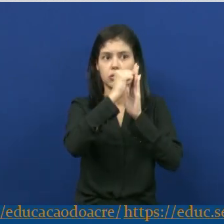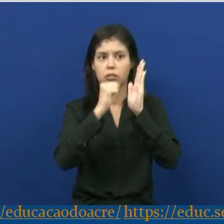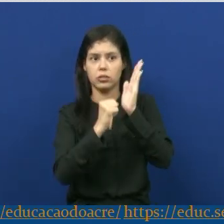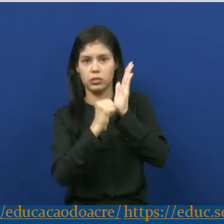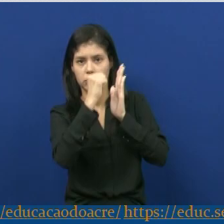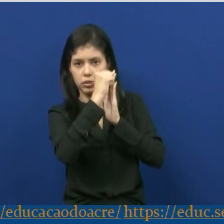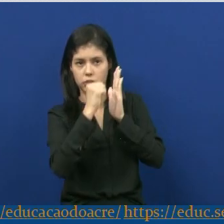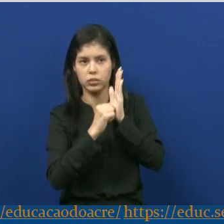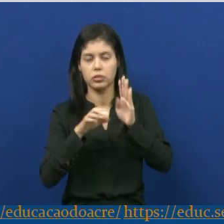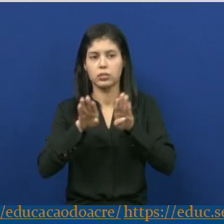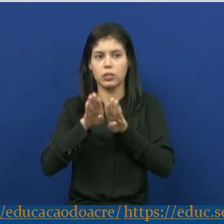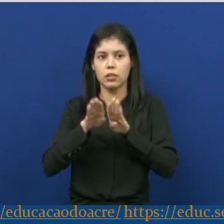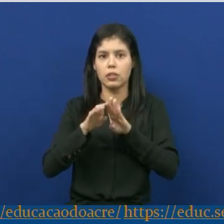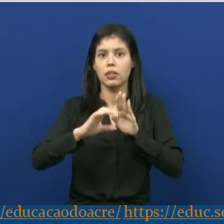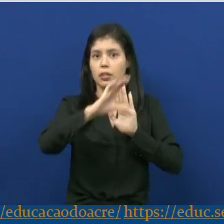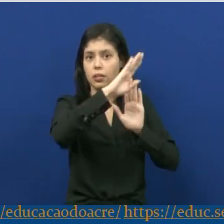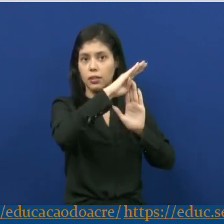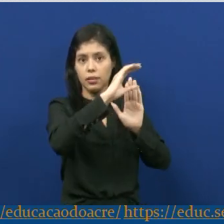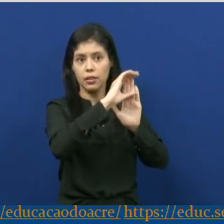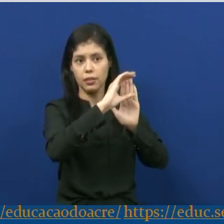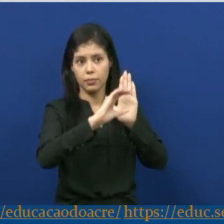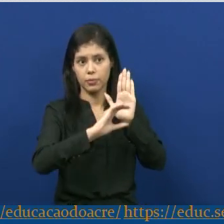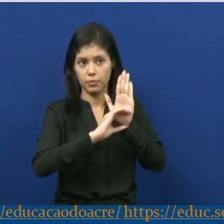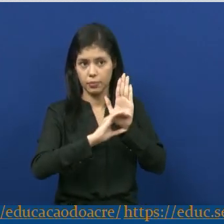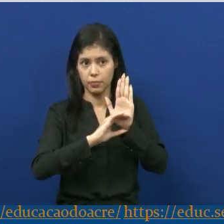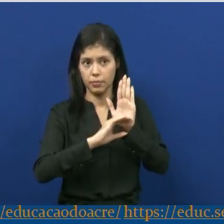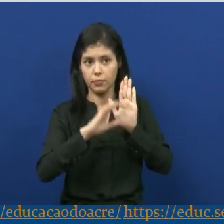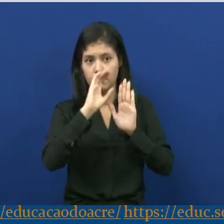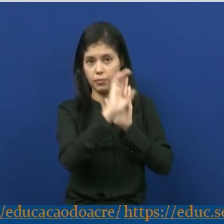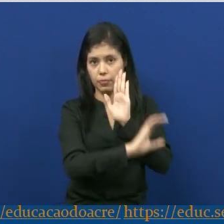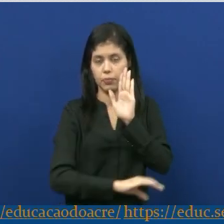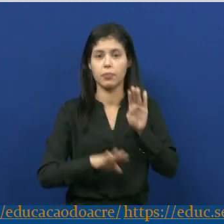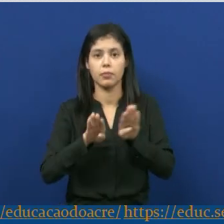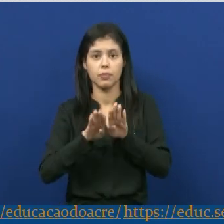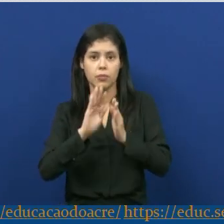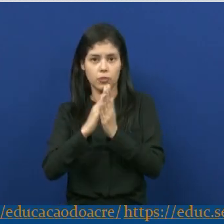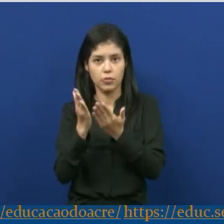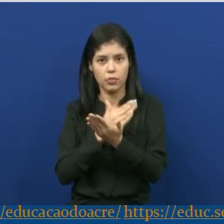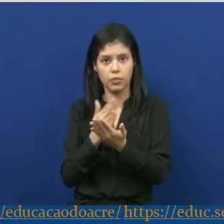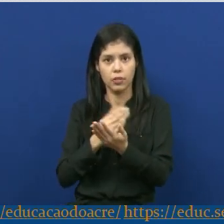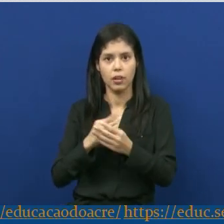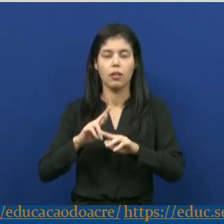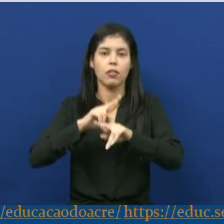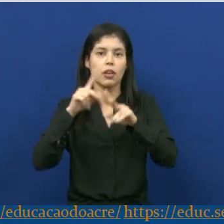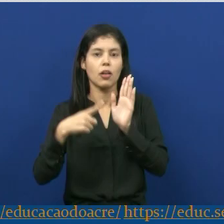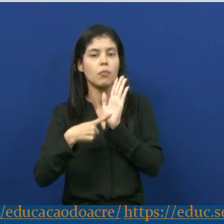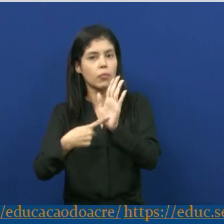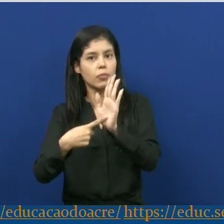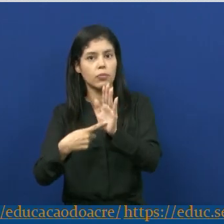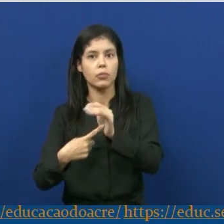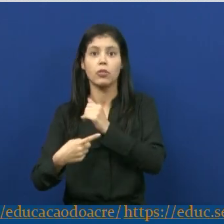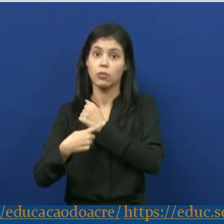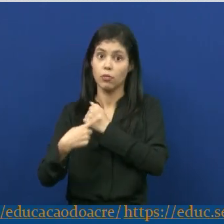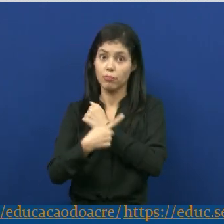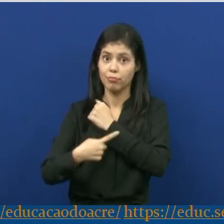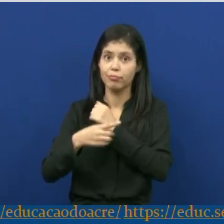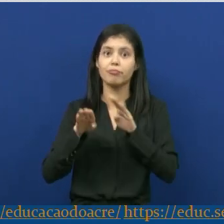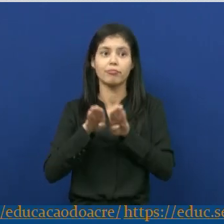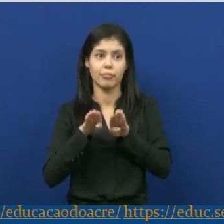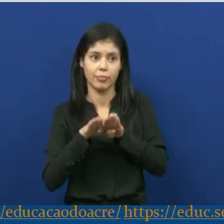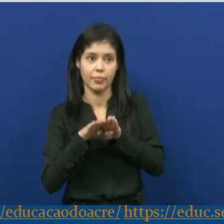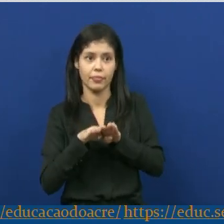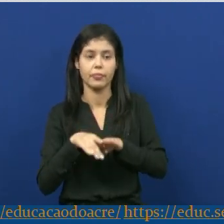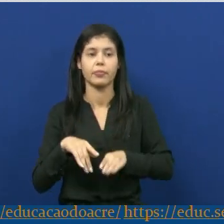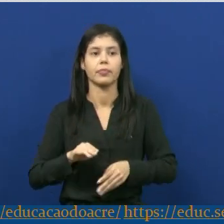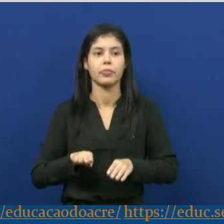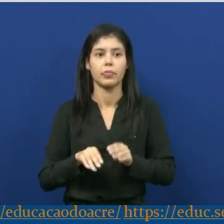indicação de capítulos e volumes de livros é mostradores de alguns relógios olha que